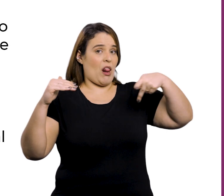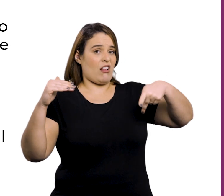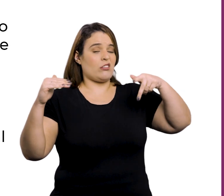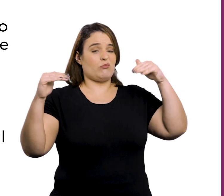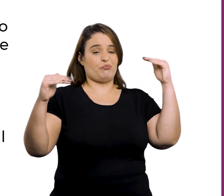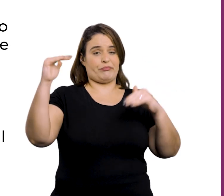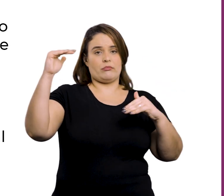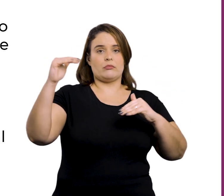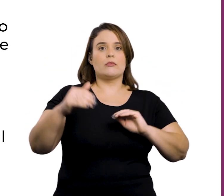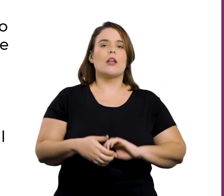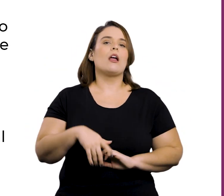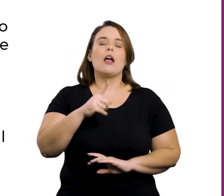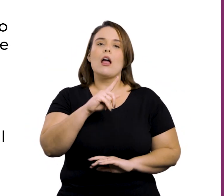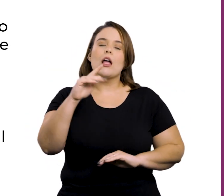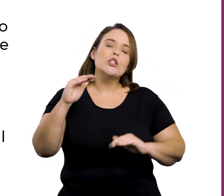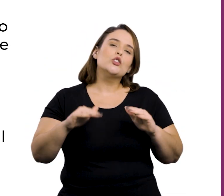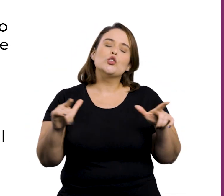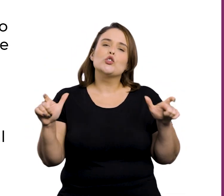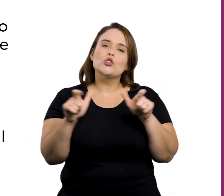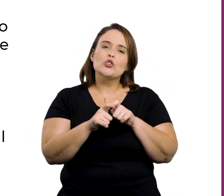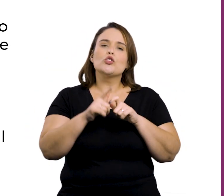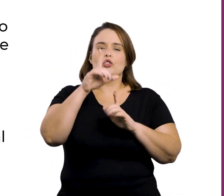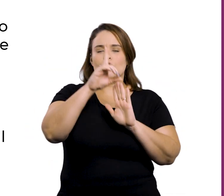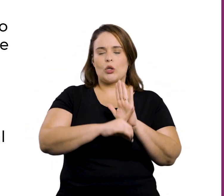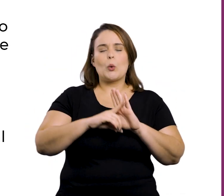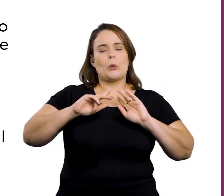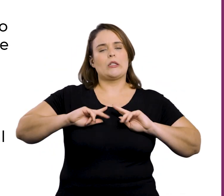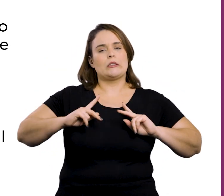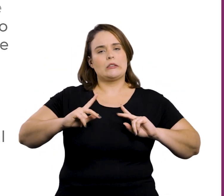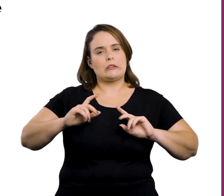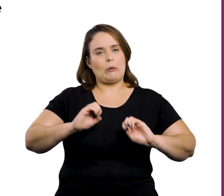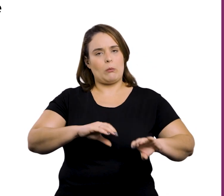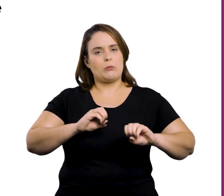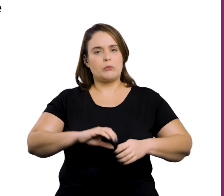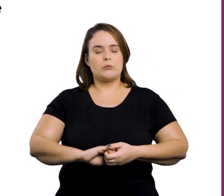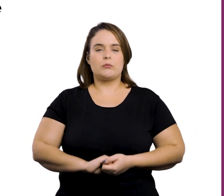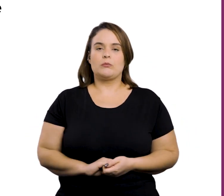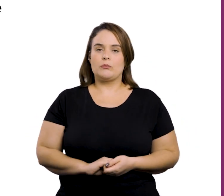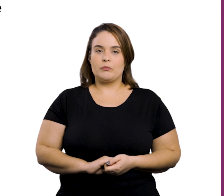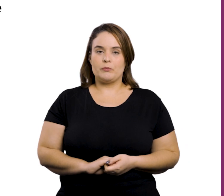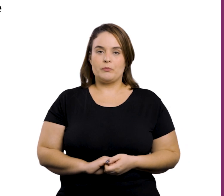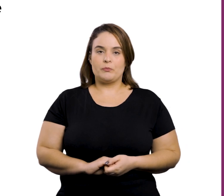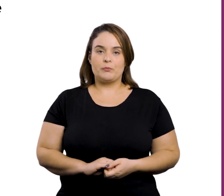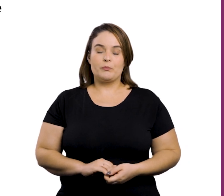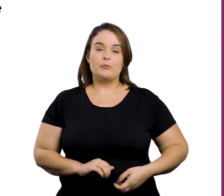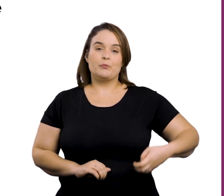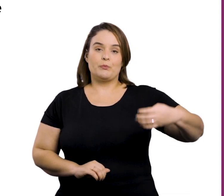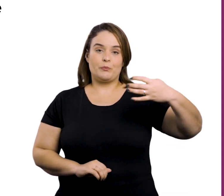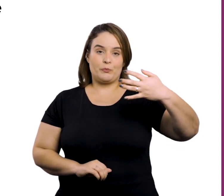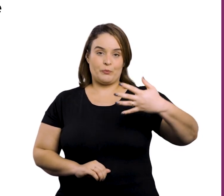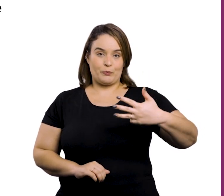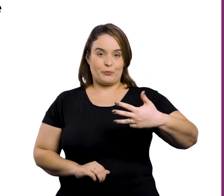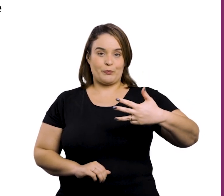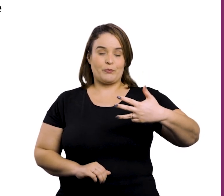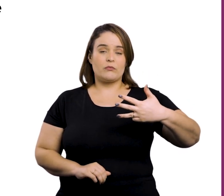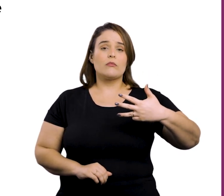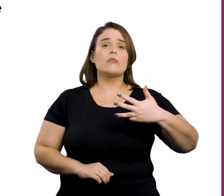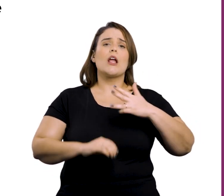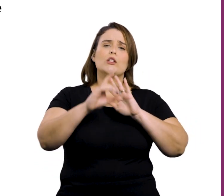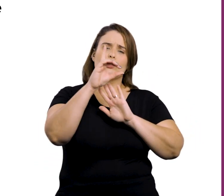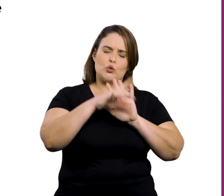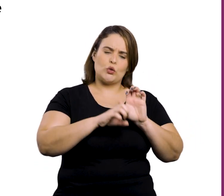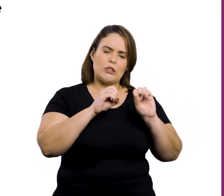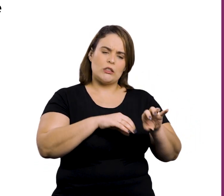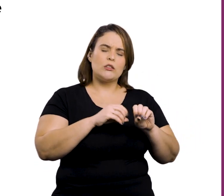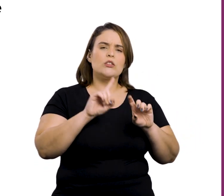modelo educacional que reduz a plenitude do direito à educação. 4. Enxerga a educação como fonte de lucro e